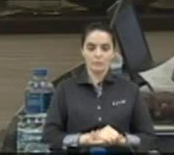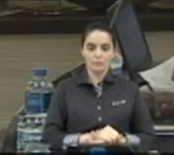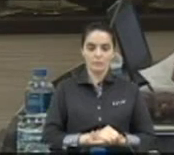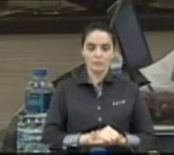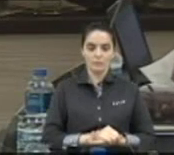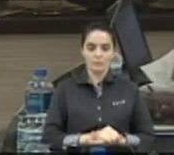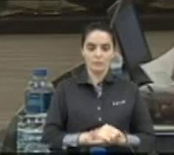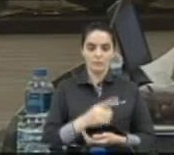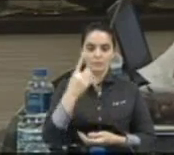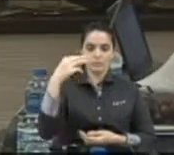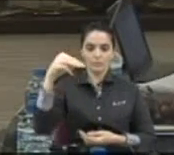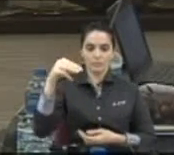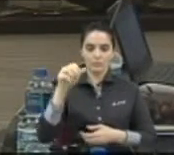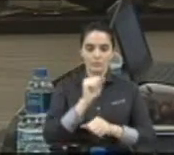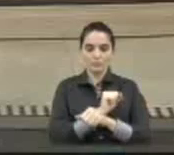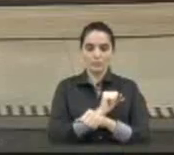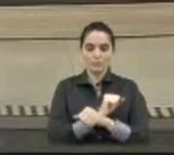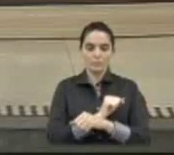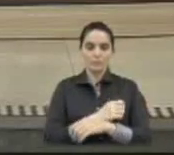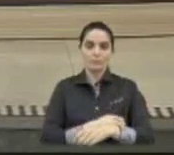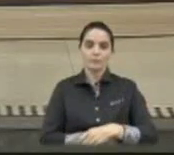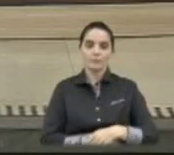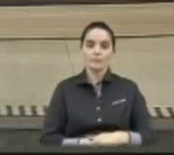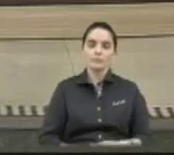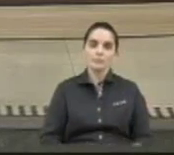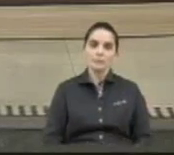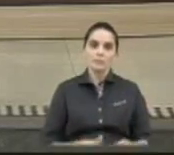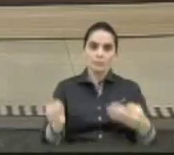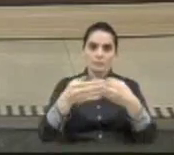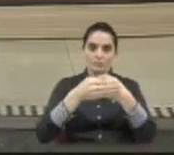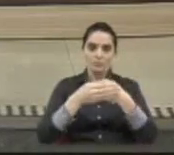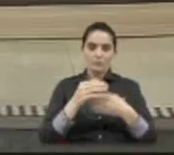Wilson. Minuto de suspensão aí. Está suspensa a sessão por 1 minuto.